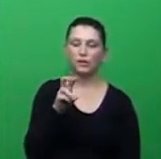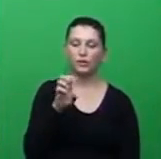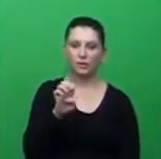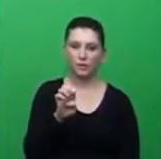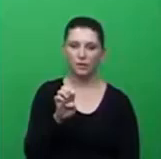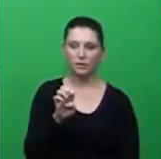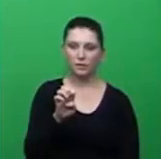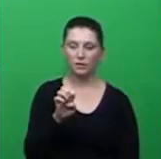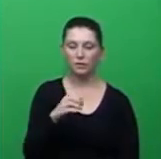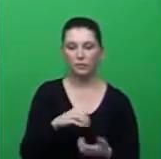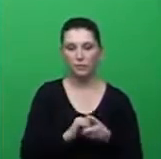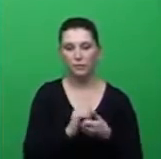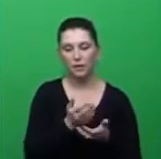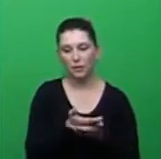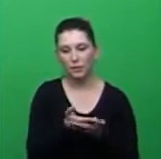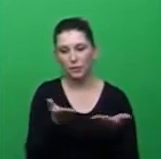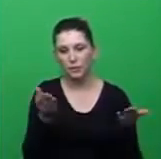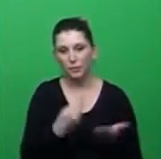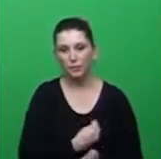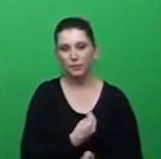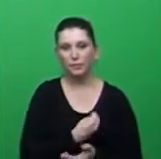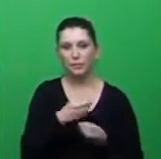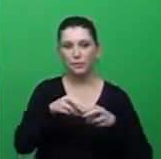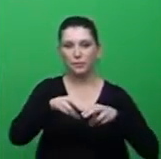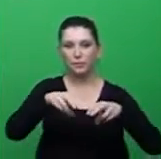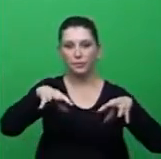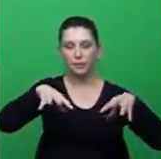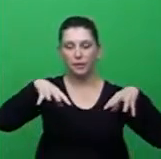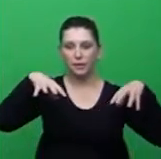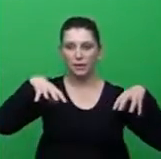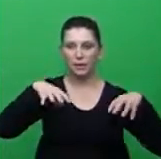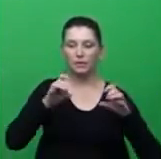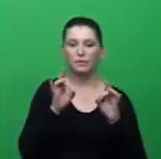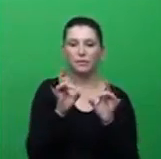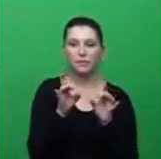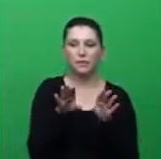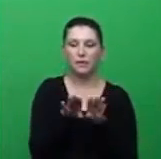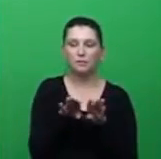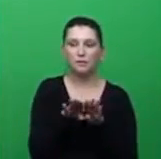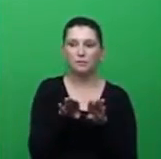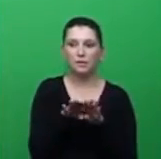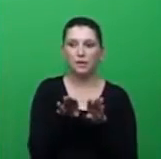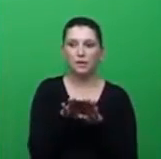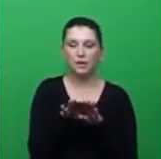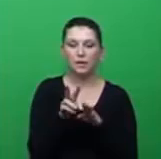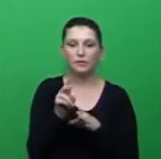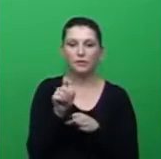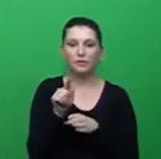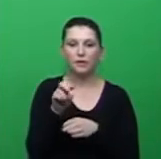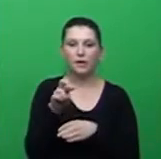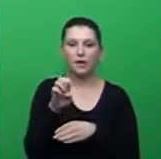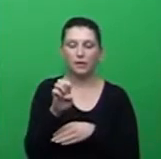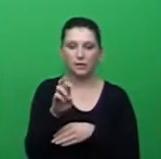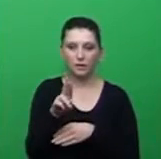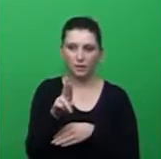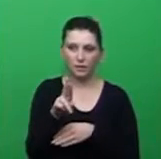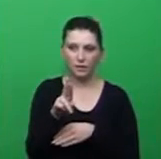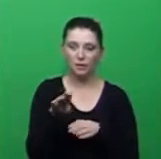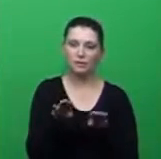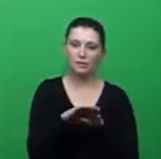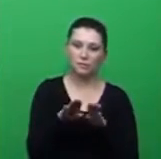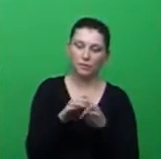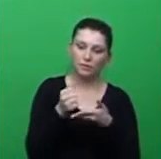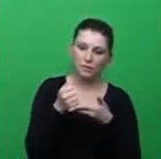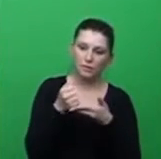nomes, cumprimentar a todos que estão na plateia, especialmente também o Wagner Pizzetti e o assessor